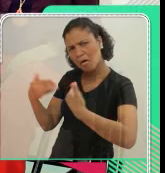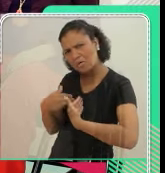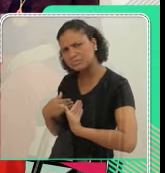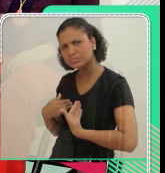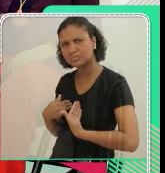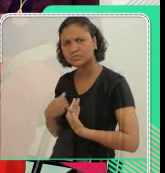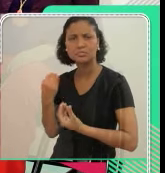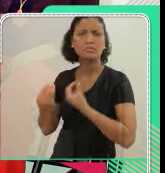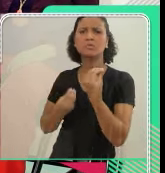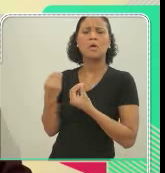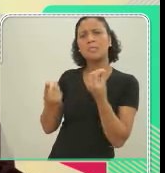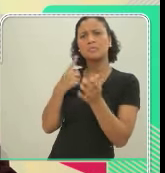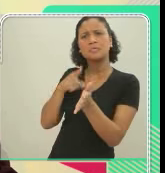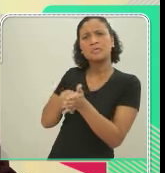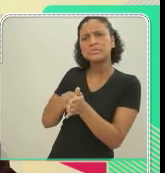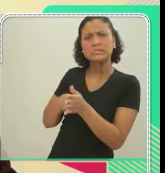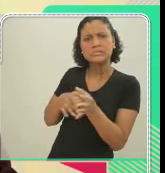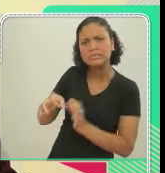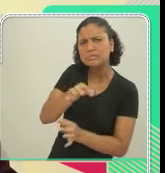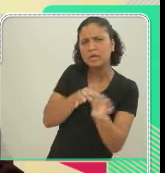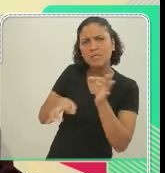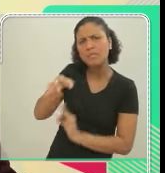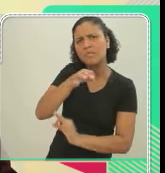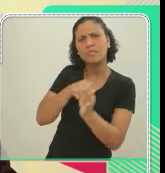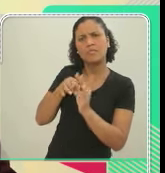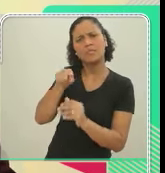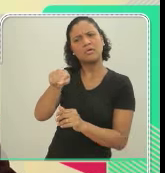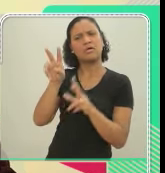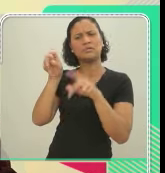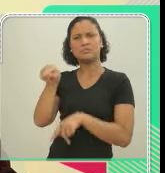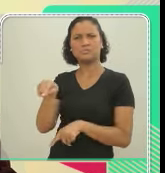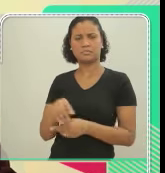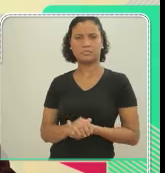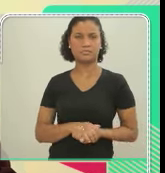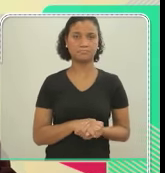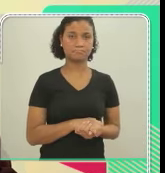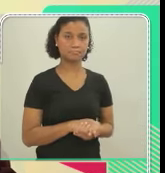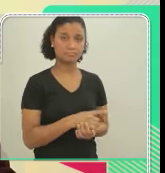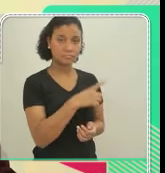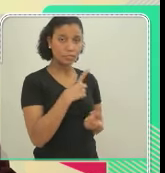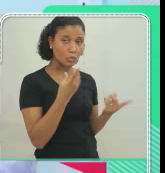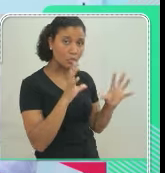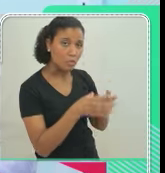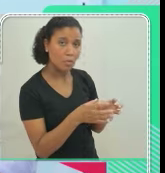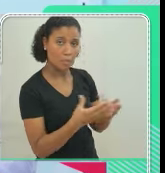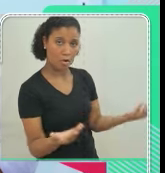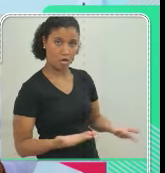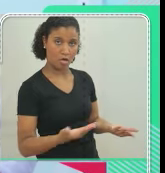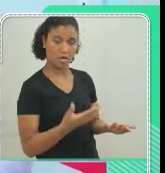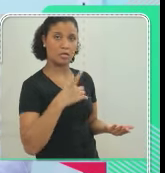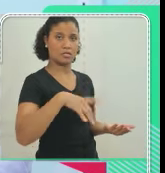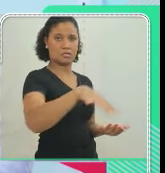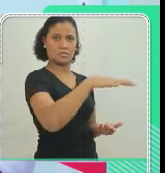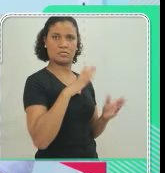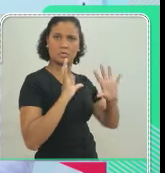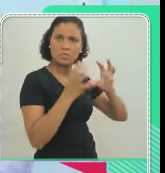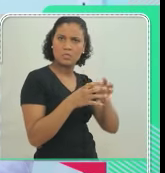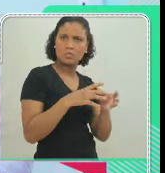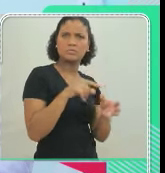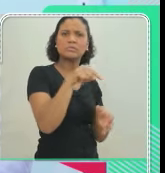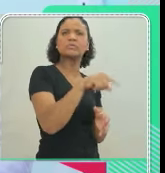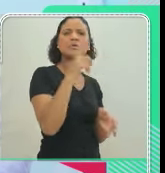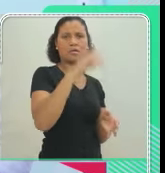a partir da utilização desse modelo. Você falou em autismo. Como é a linha de pesquisa das células-tronco nesse caso? Um dos grupos mais